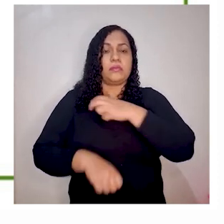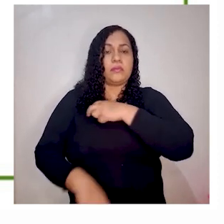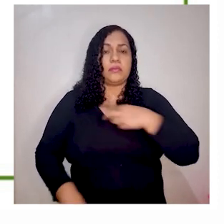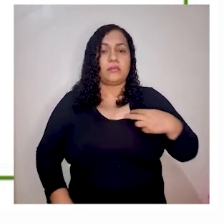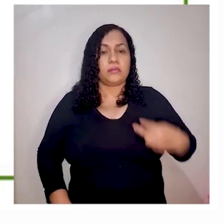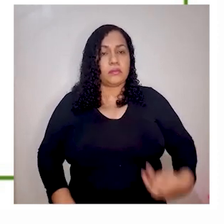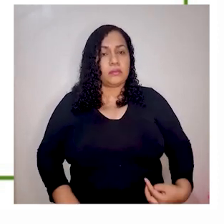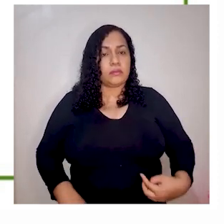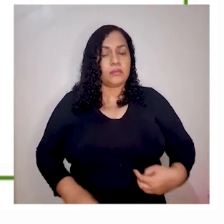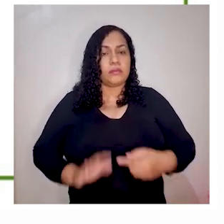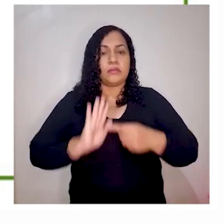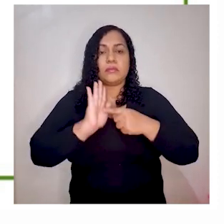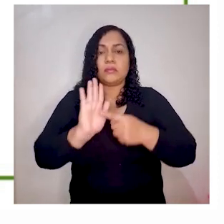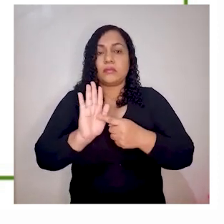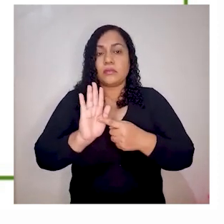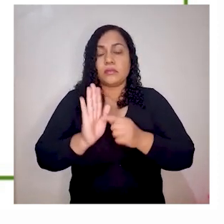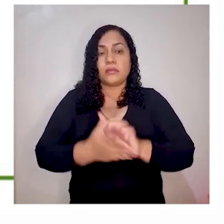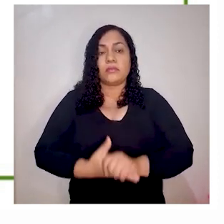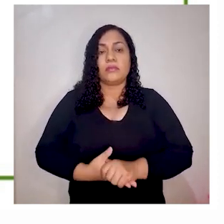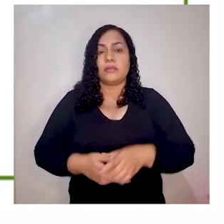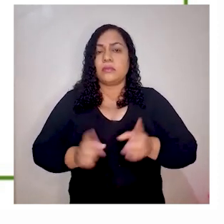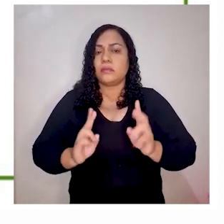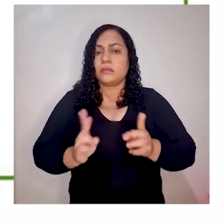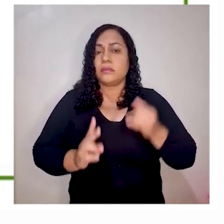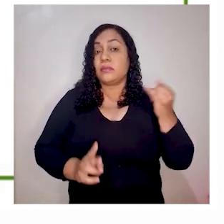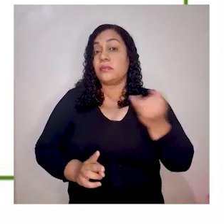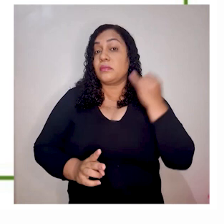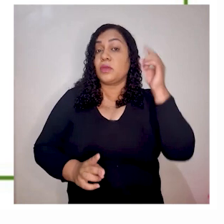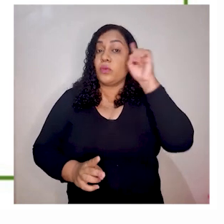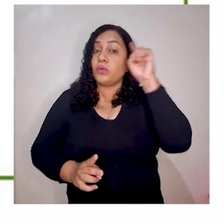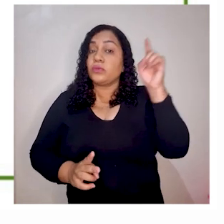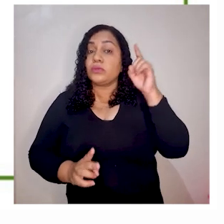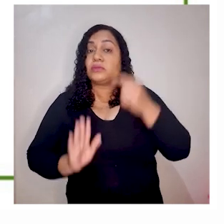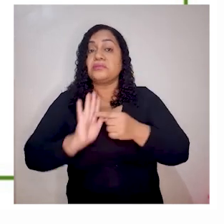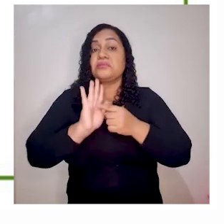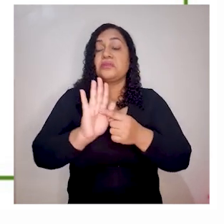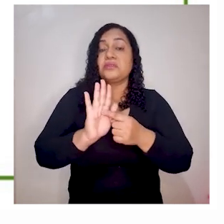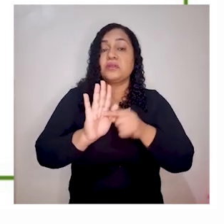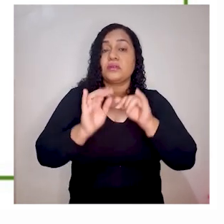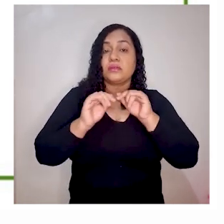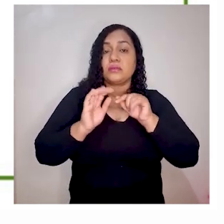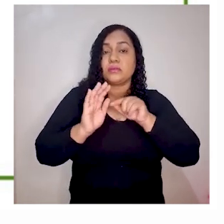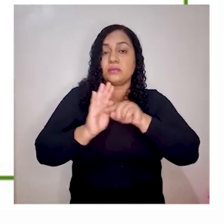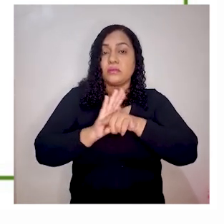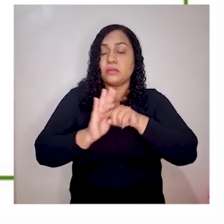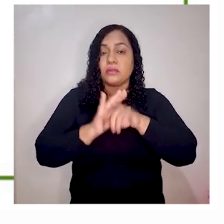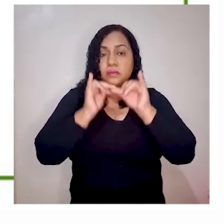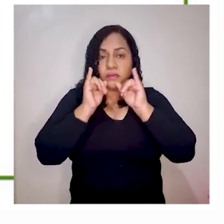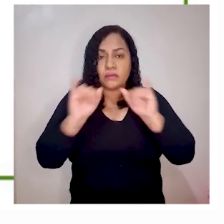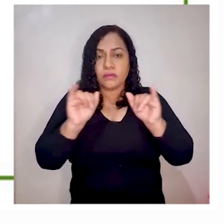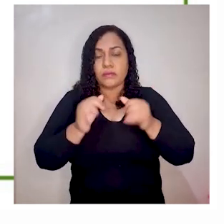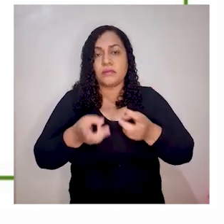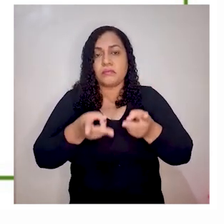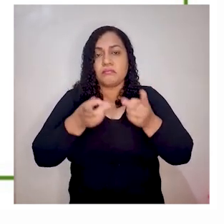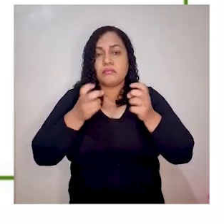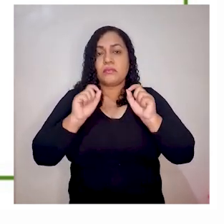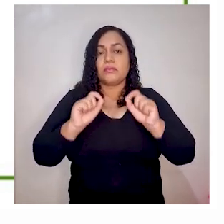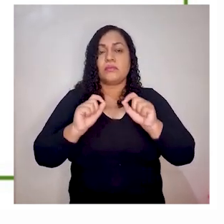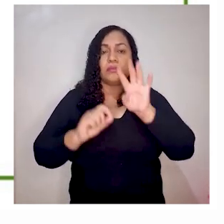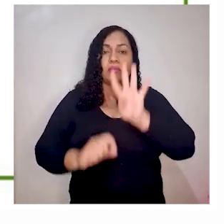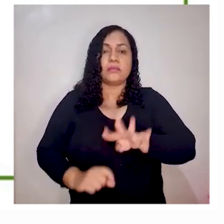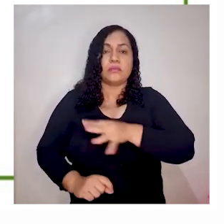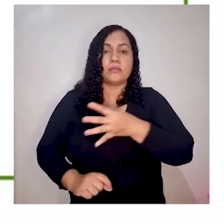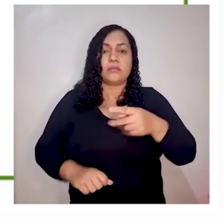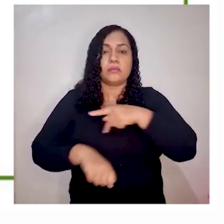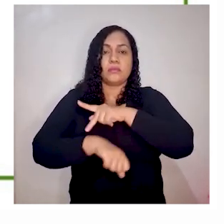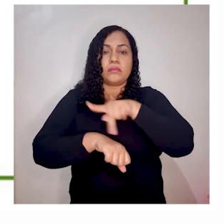Lembrando que é importante sempre frisar, pessoal, a data que está sendo especificada aqui os dados, tá? Então a gente vê o que aqui